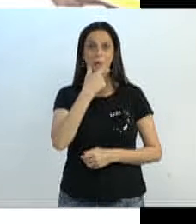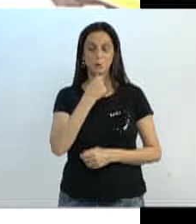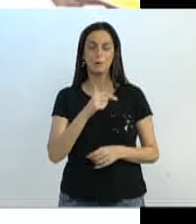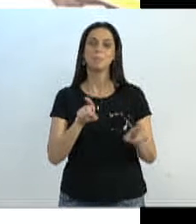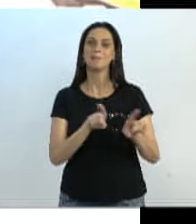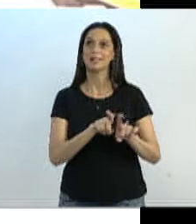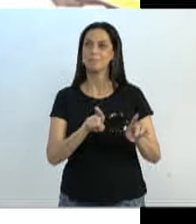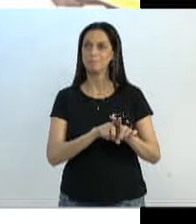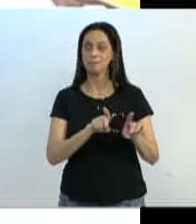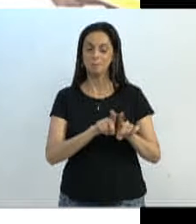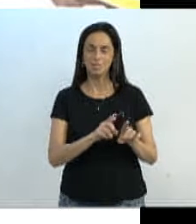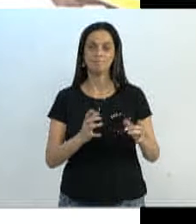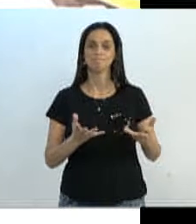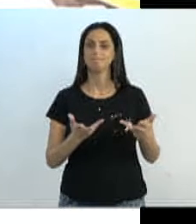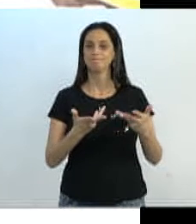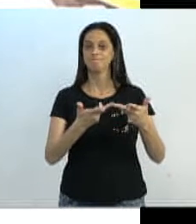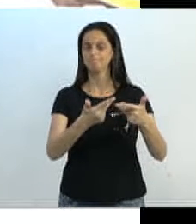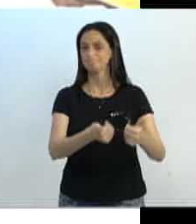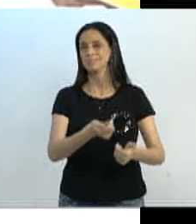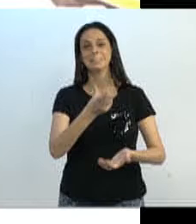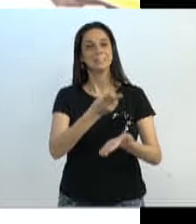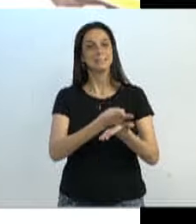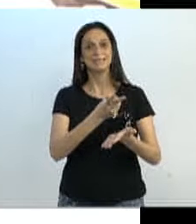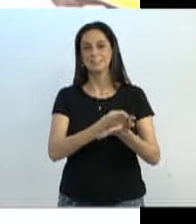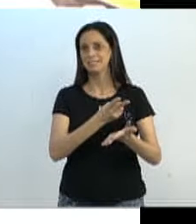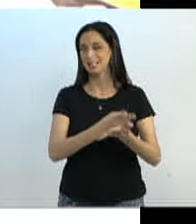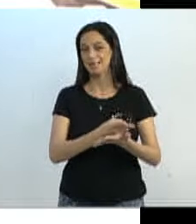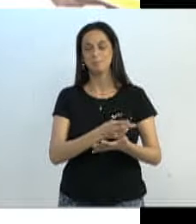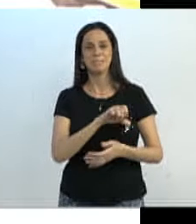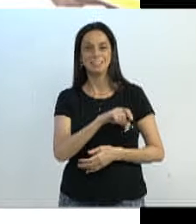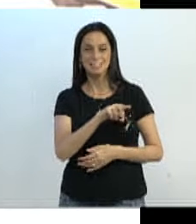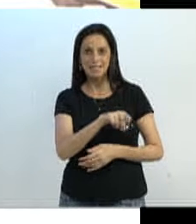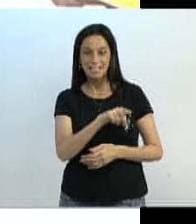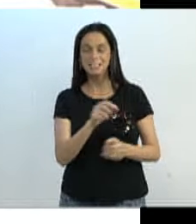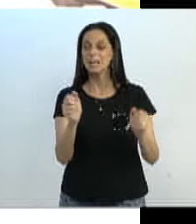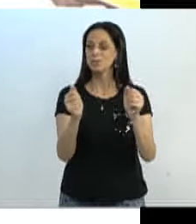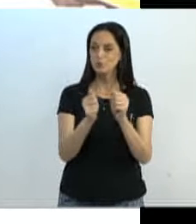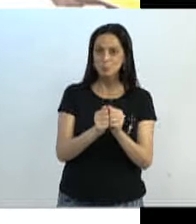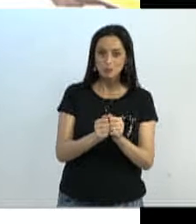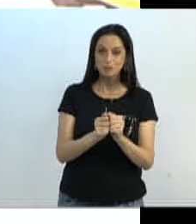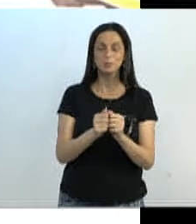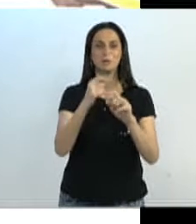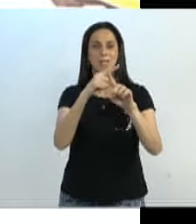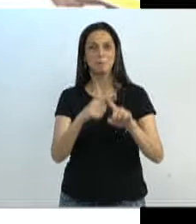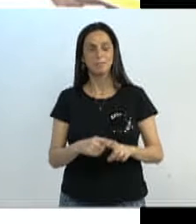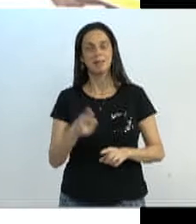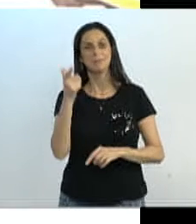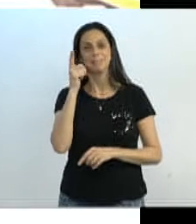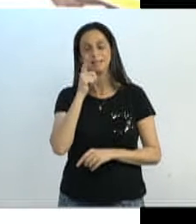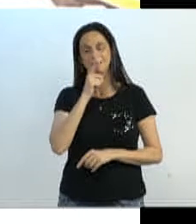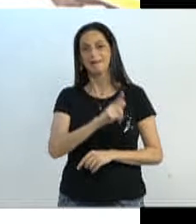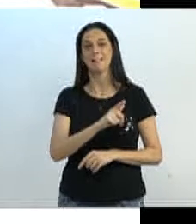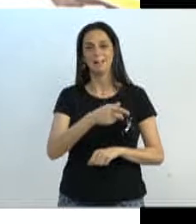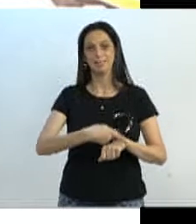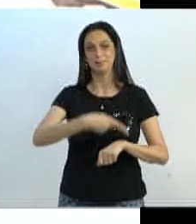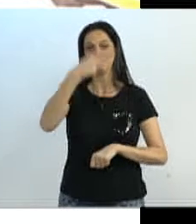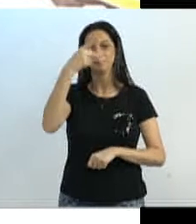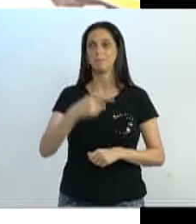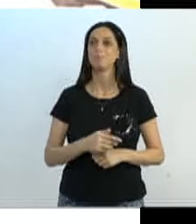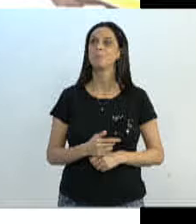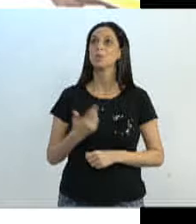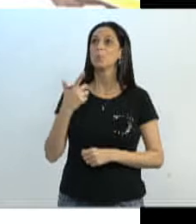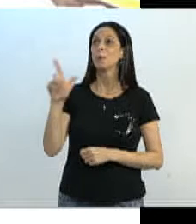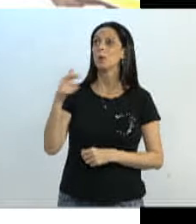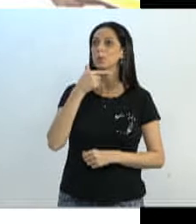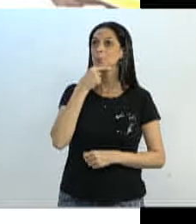aonde bota a mão é título na certa, né, doutor Marcelo Lanzarin. E o Serjão, a equipe toda lá,